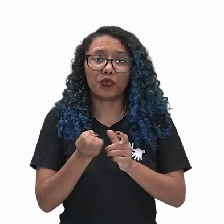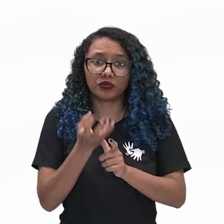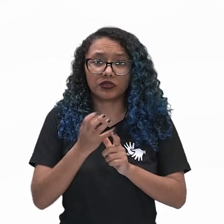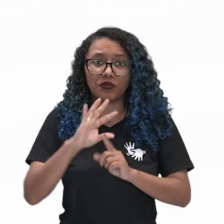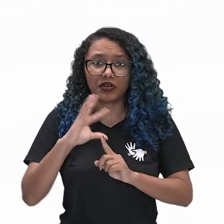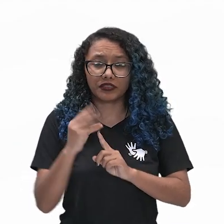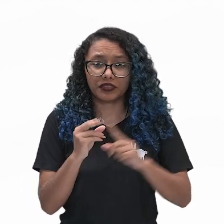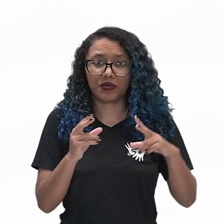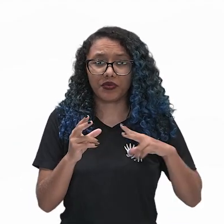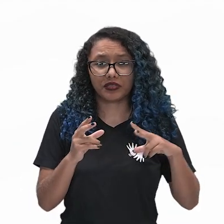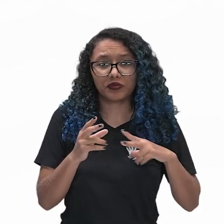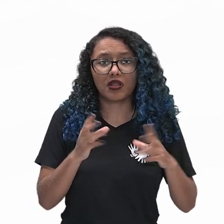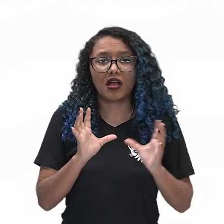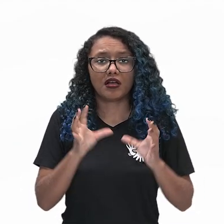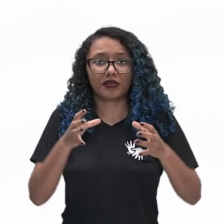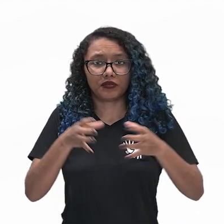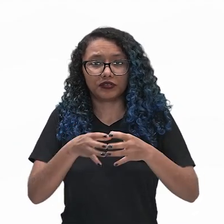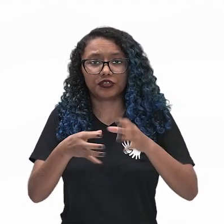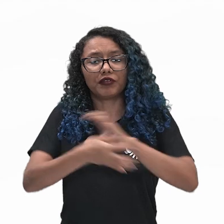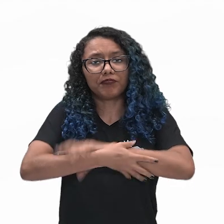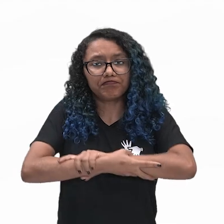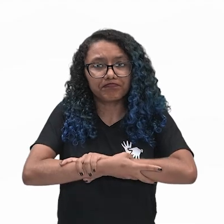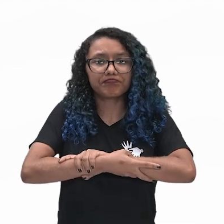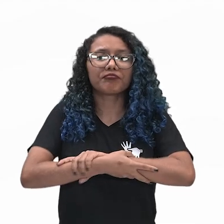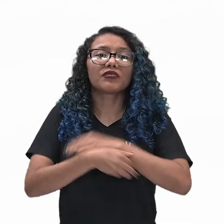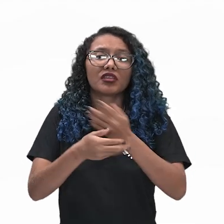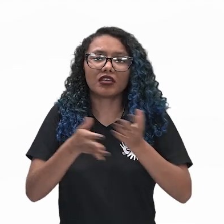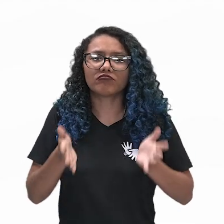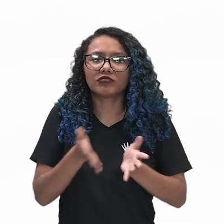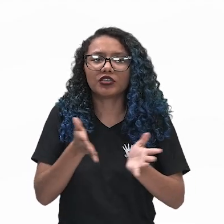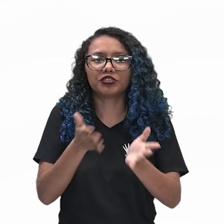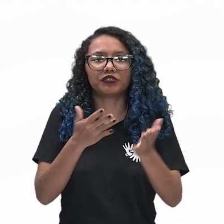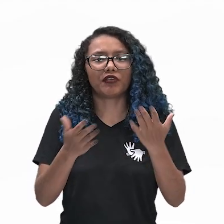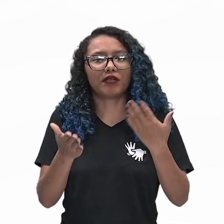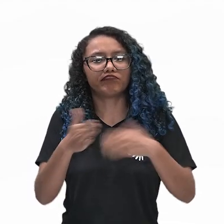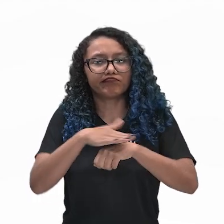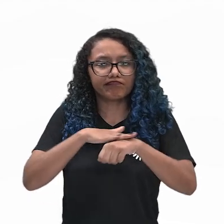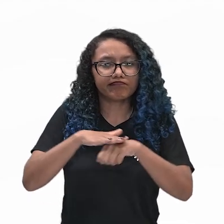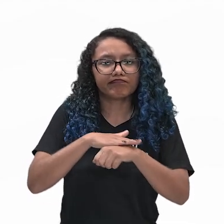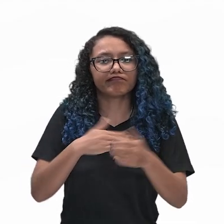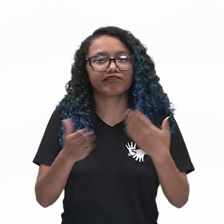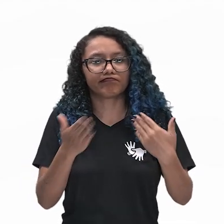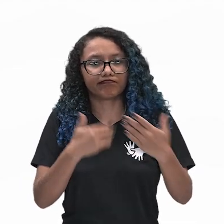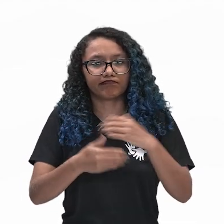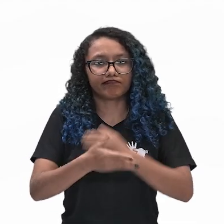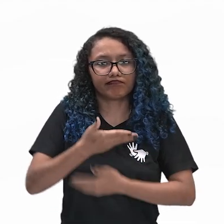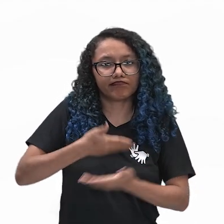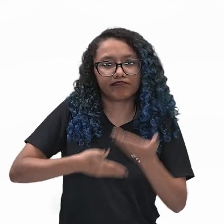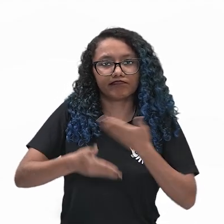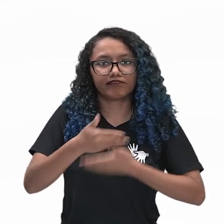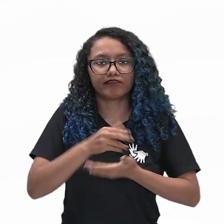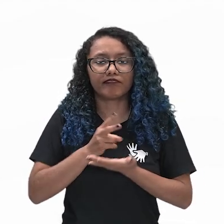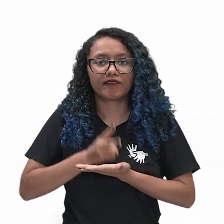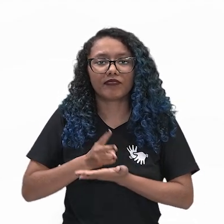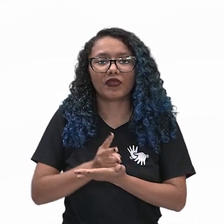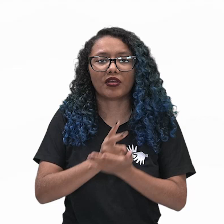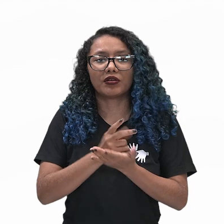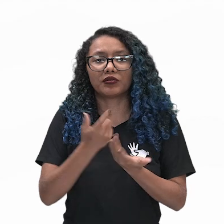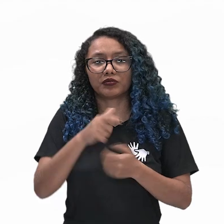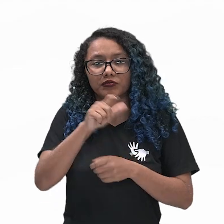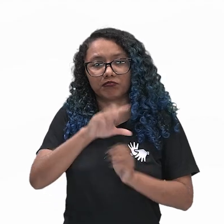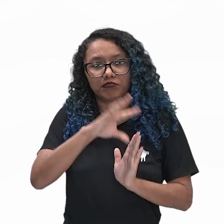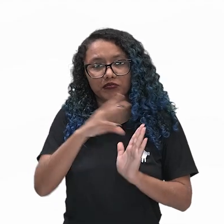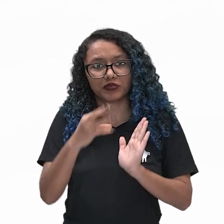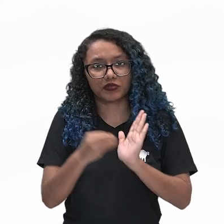artísticas individuais, coletivas e colaborativas que promovam o diálogo permanente do sujeito amazônico